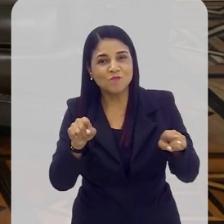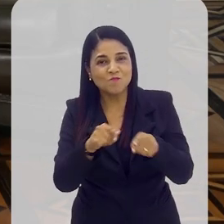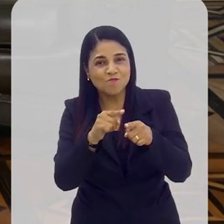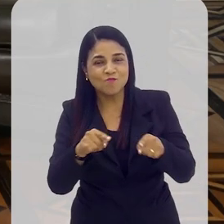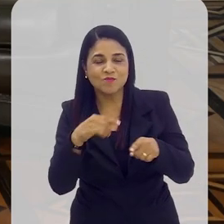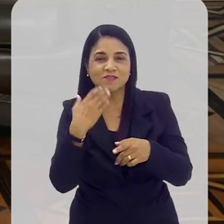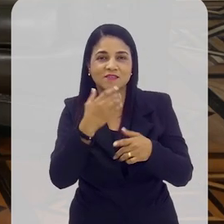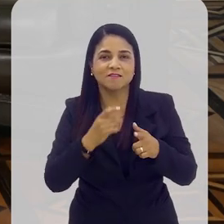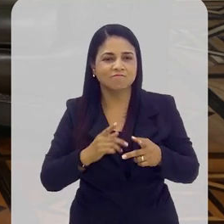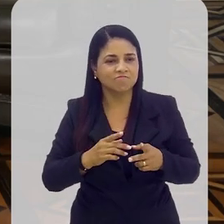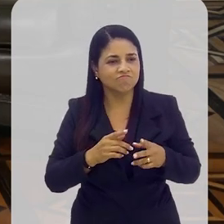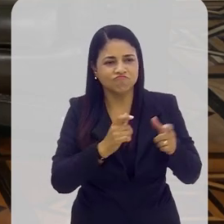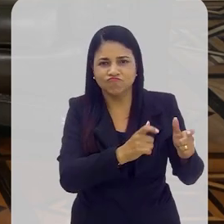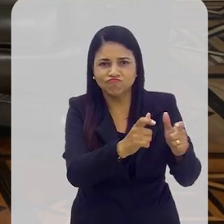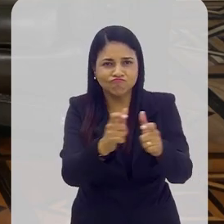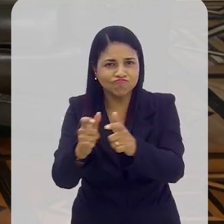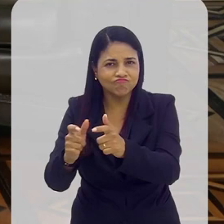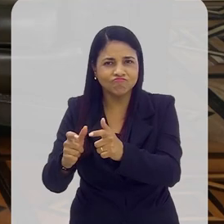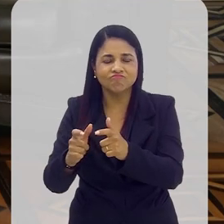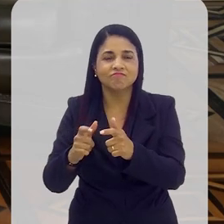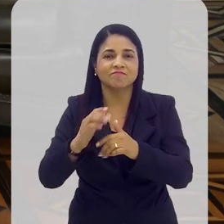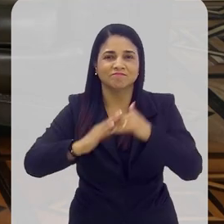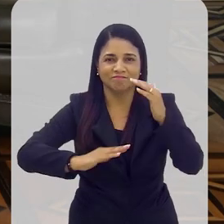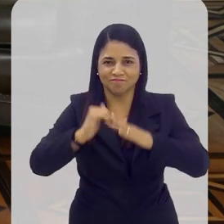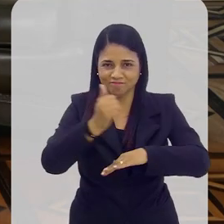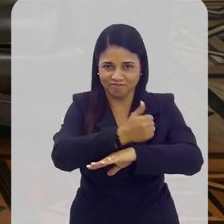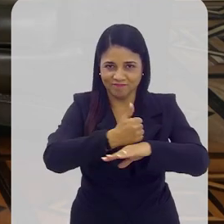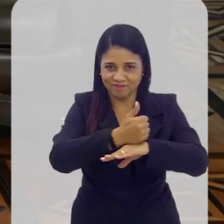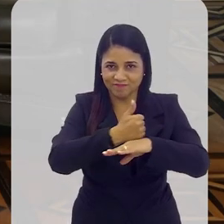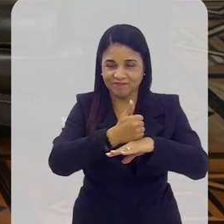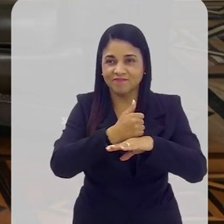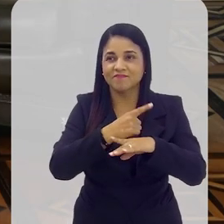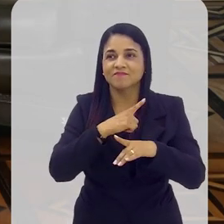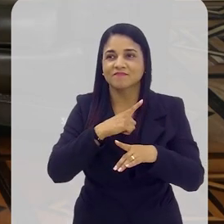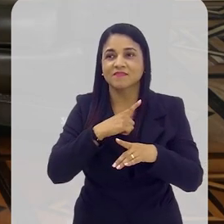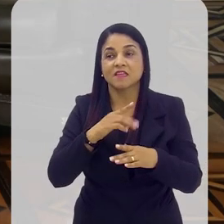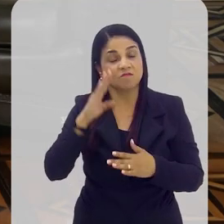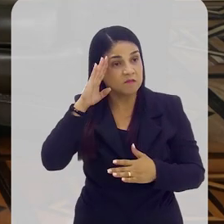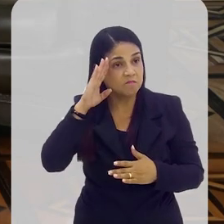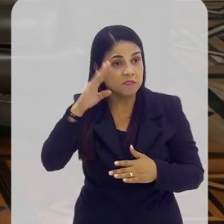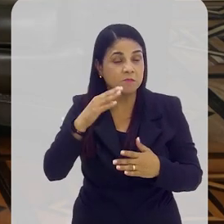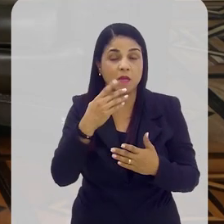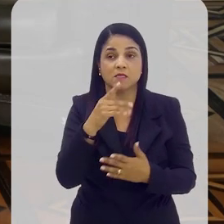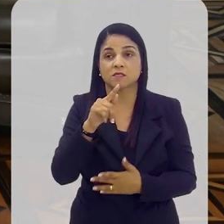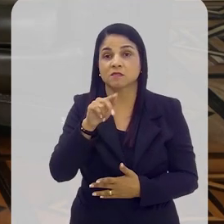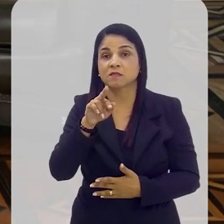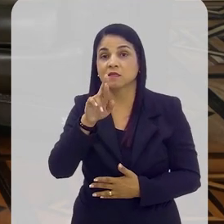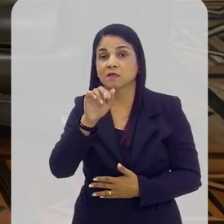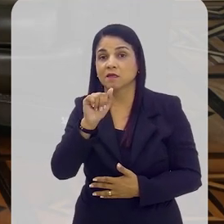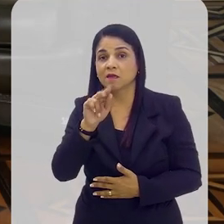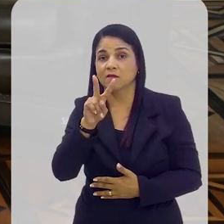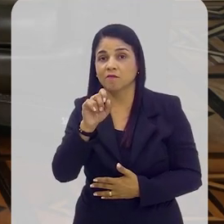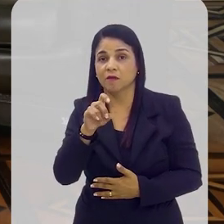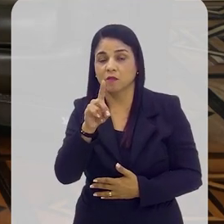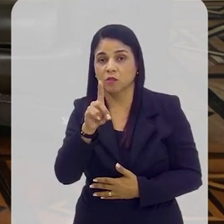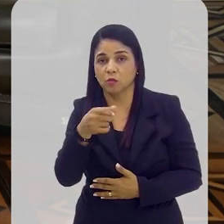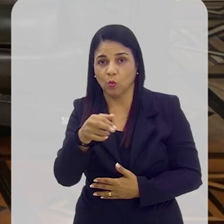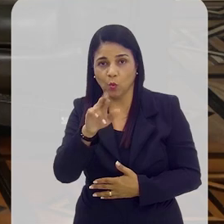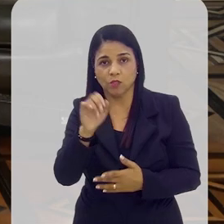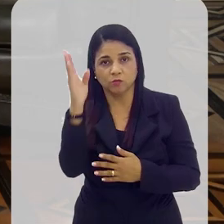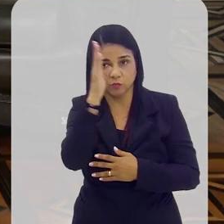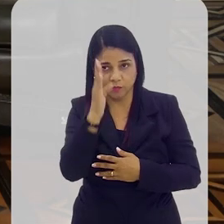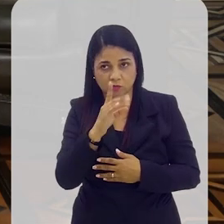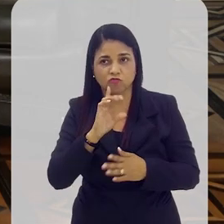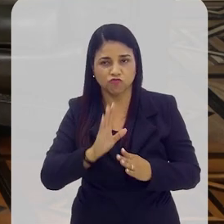trabalhar com música em vários segmentos, em tantas coisas. E né? Hoje você é produtor de uma das principais gravadoras do Brasil. Sim, sim.